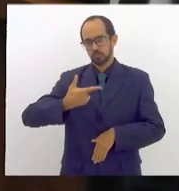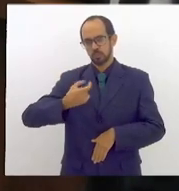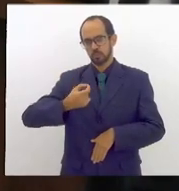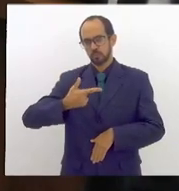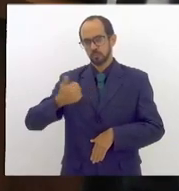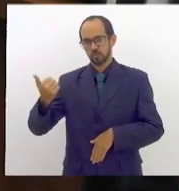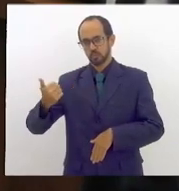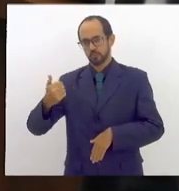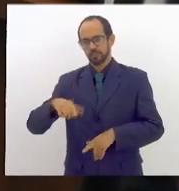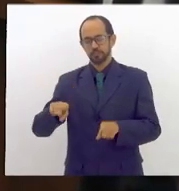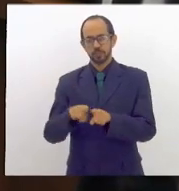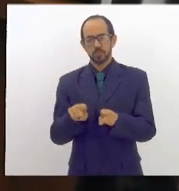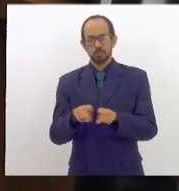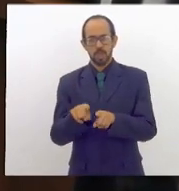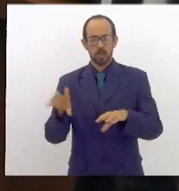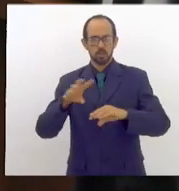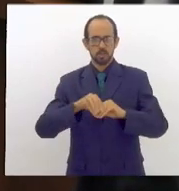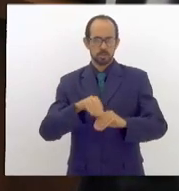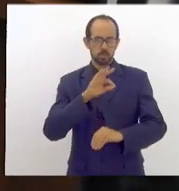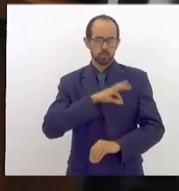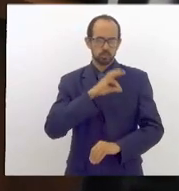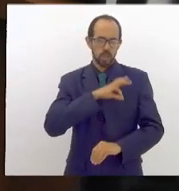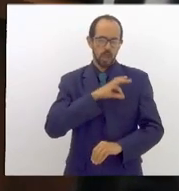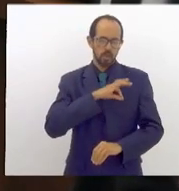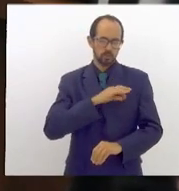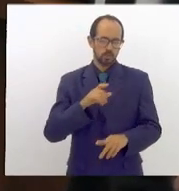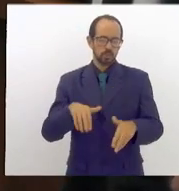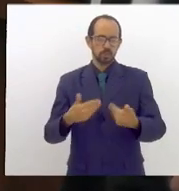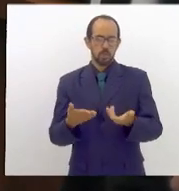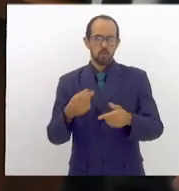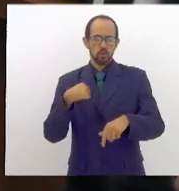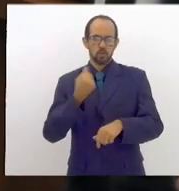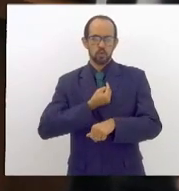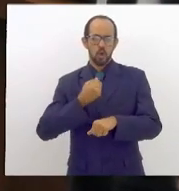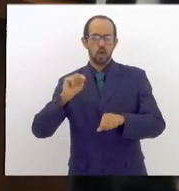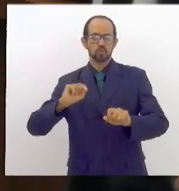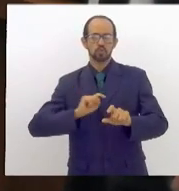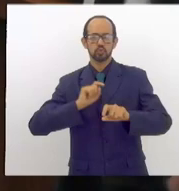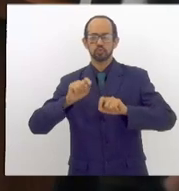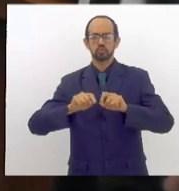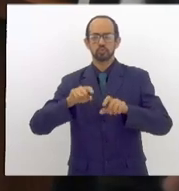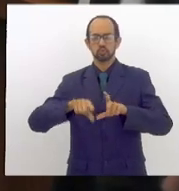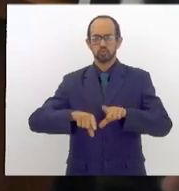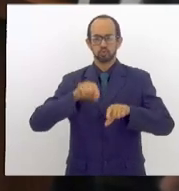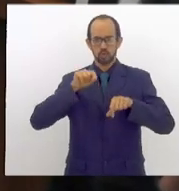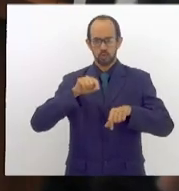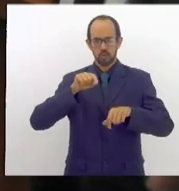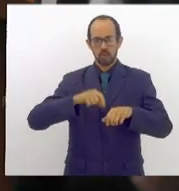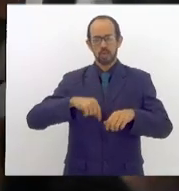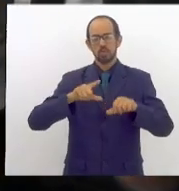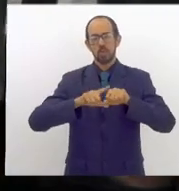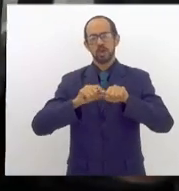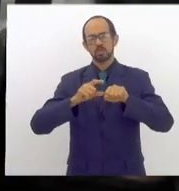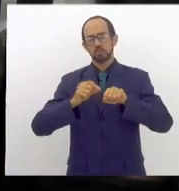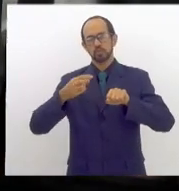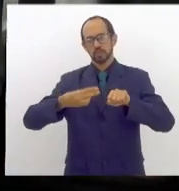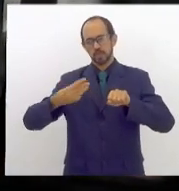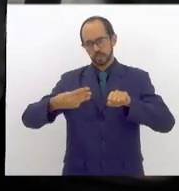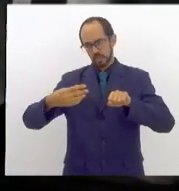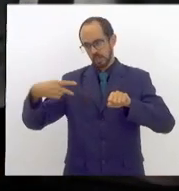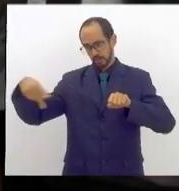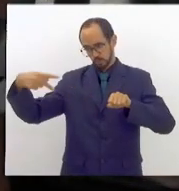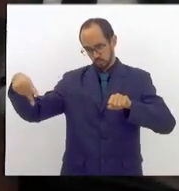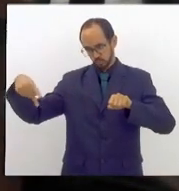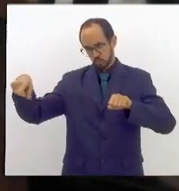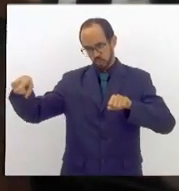anual dos vencimentos então o nosso destaque aqui é que o artigo 3º desta lei que é de vossa excelência